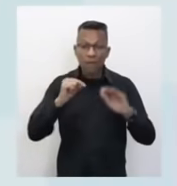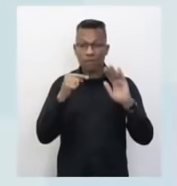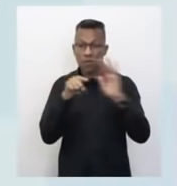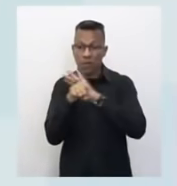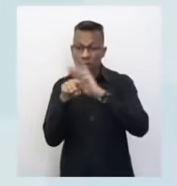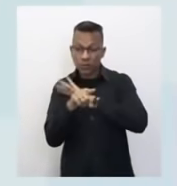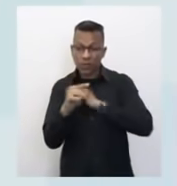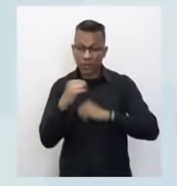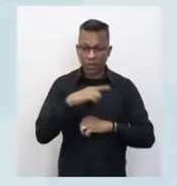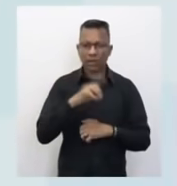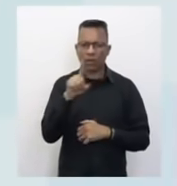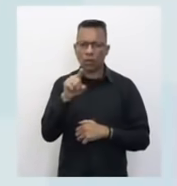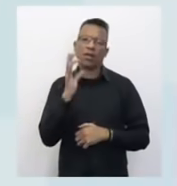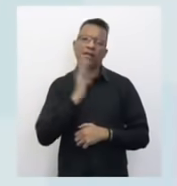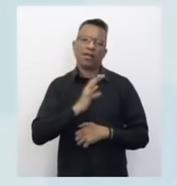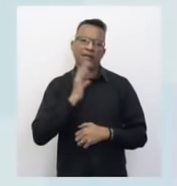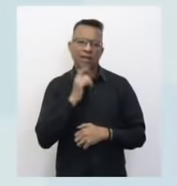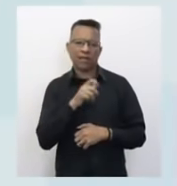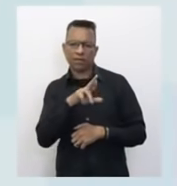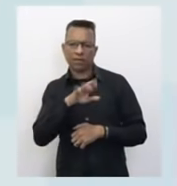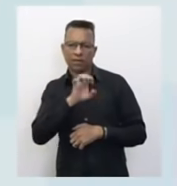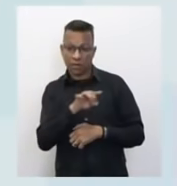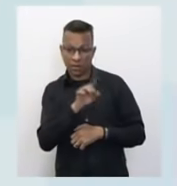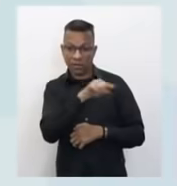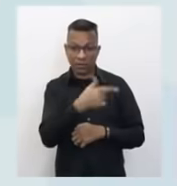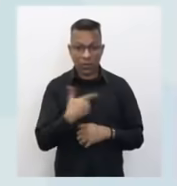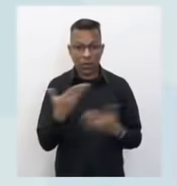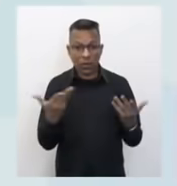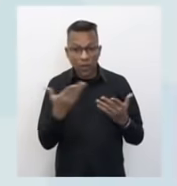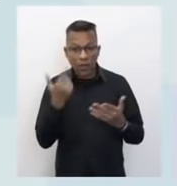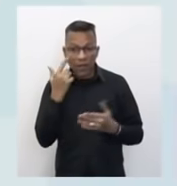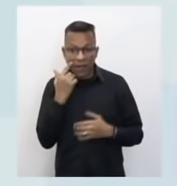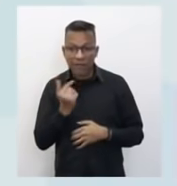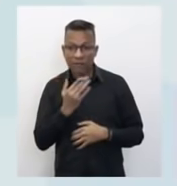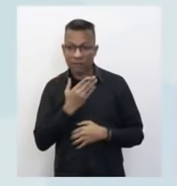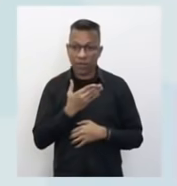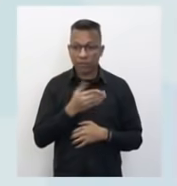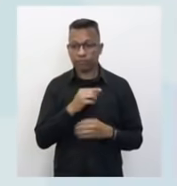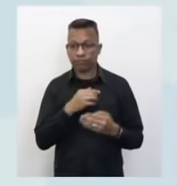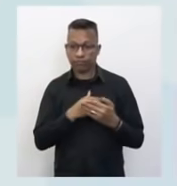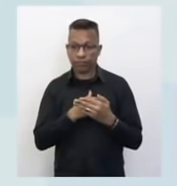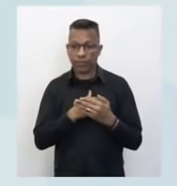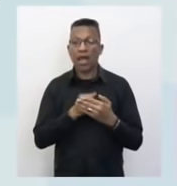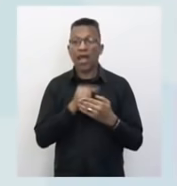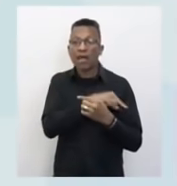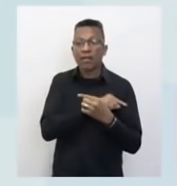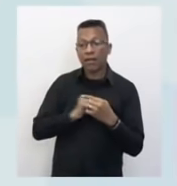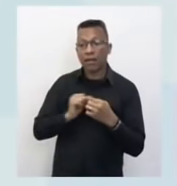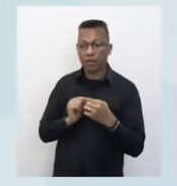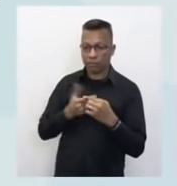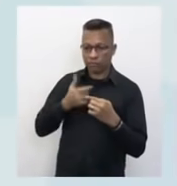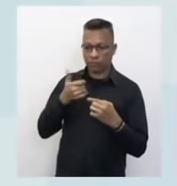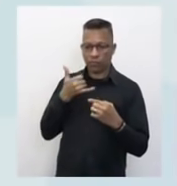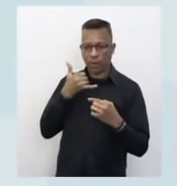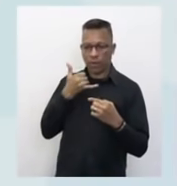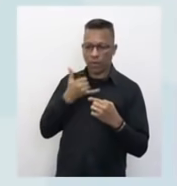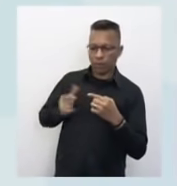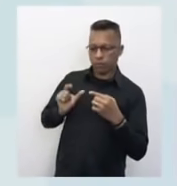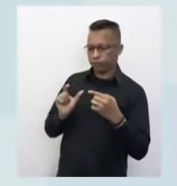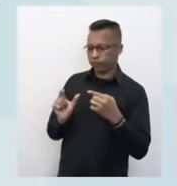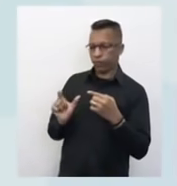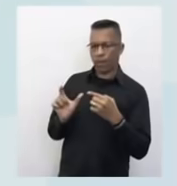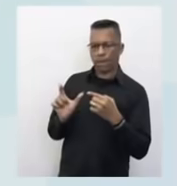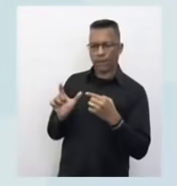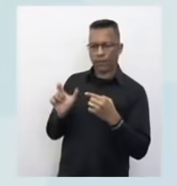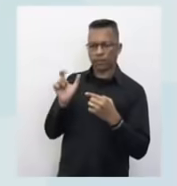isso é muito legal, Rê. Então agora, vai lá, faz aí, ó, pega o seu celular, coloca no QR Code e